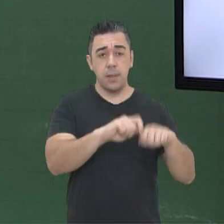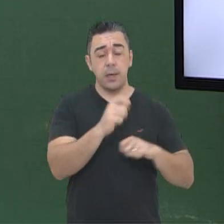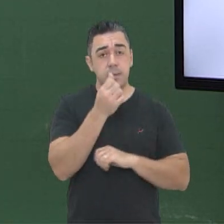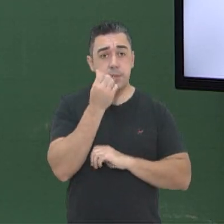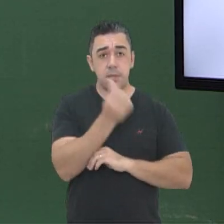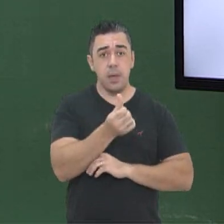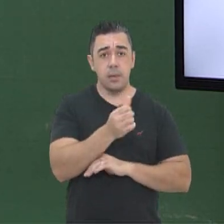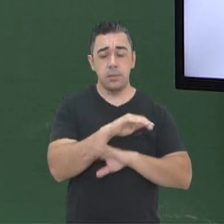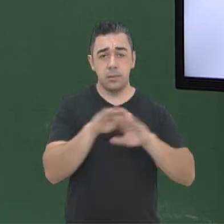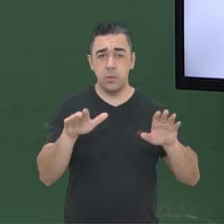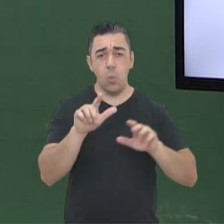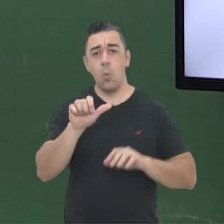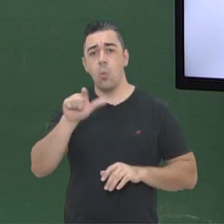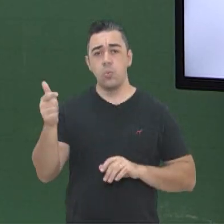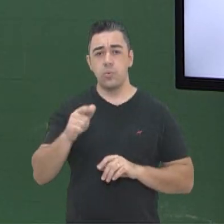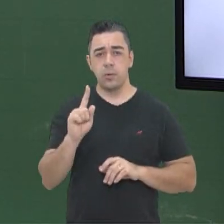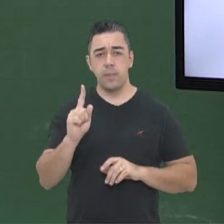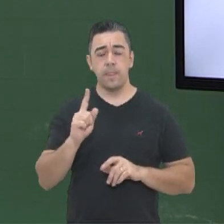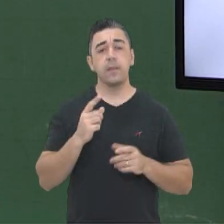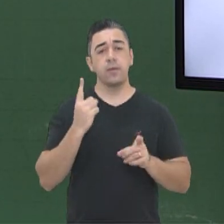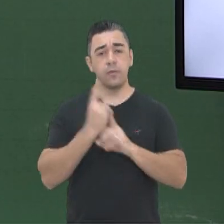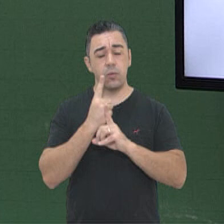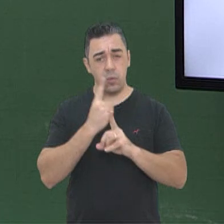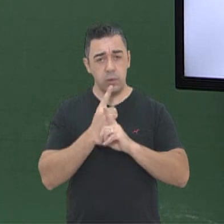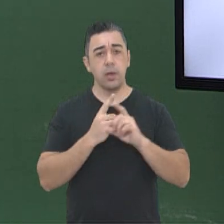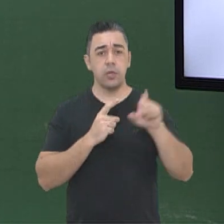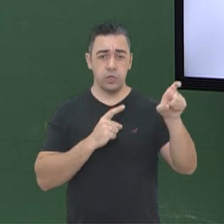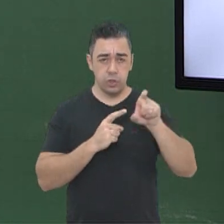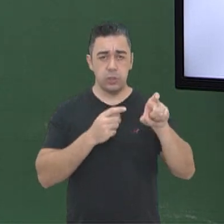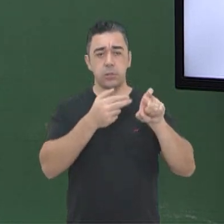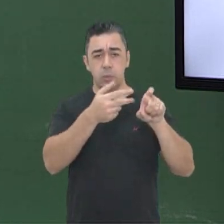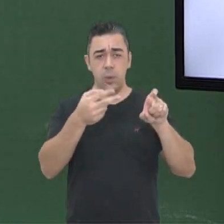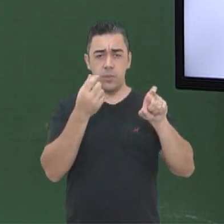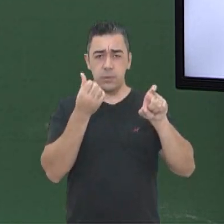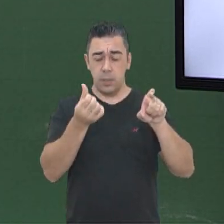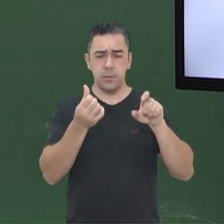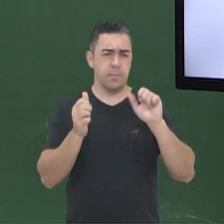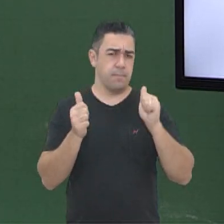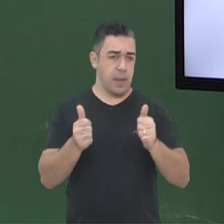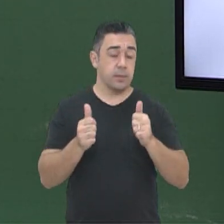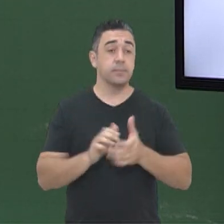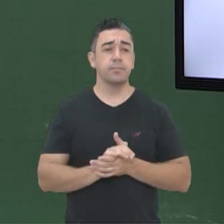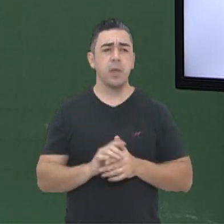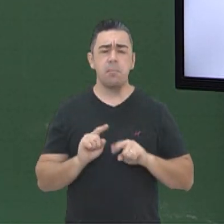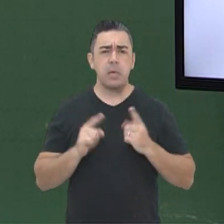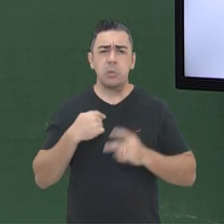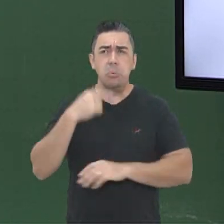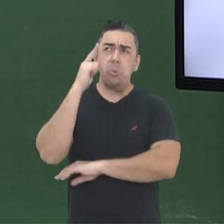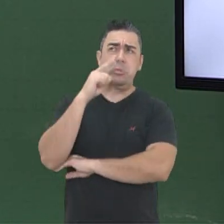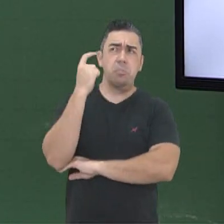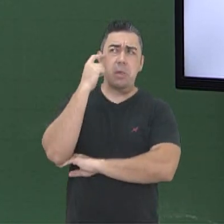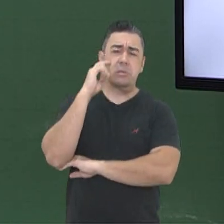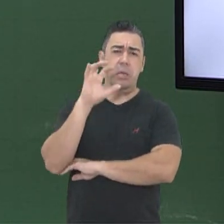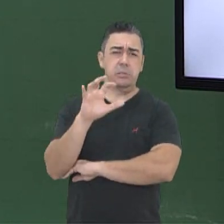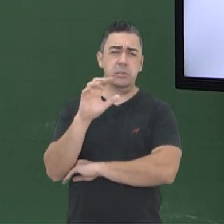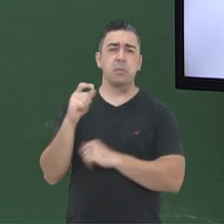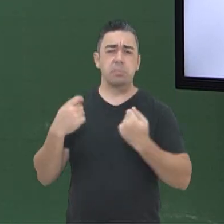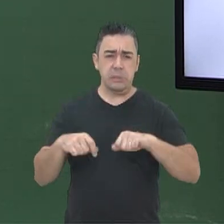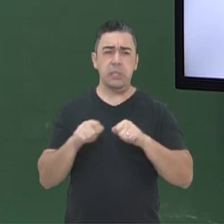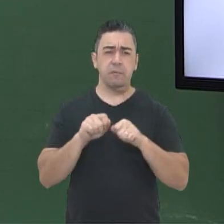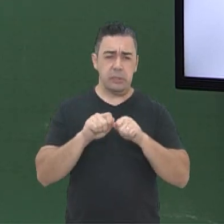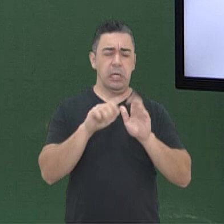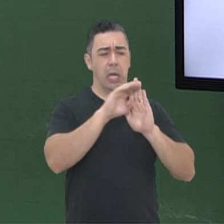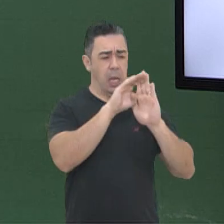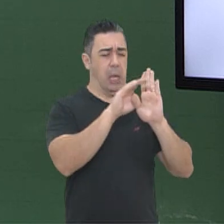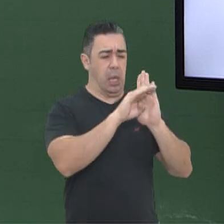6, tá? Então aqui eu vou achar que x vale 6. Ah, professora, mas eu não consigo pensar assim, eu tenho que usar as